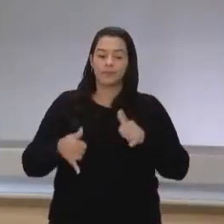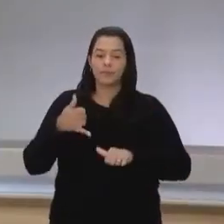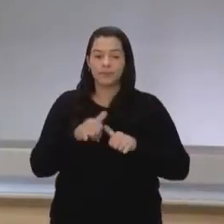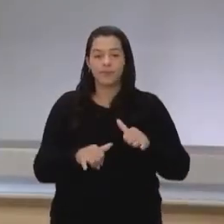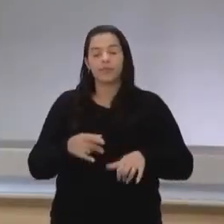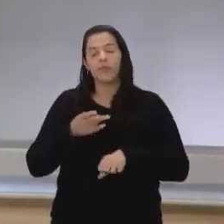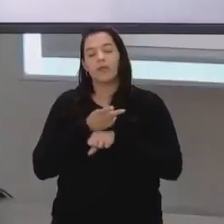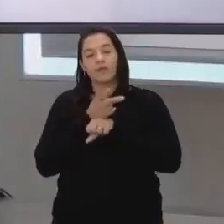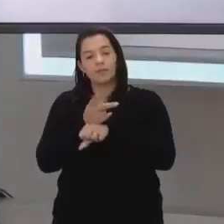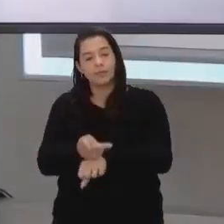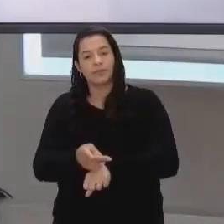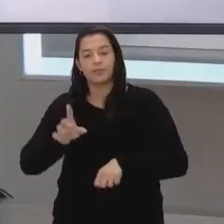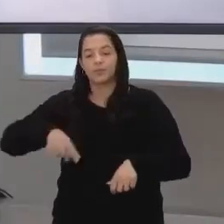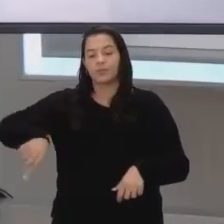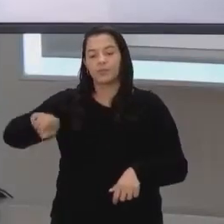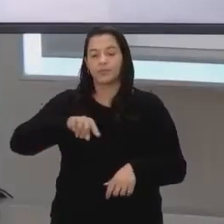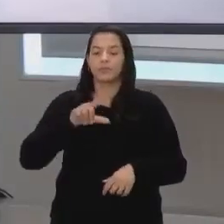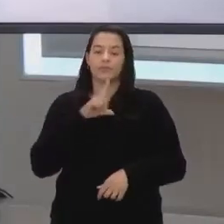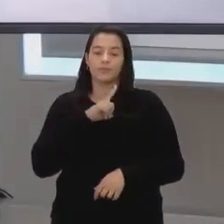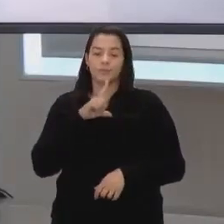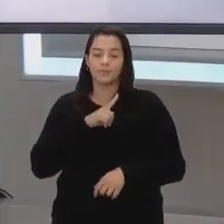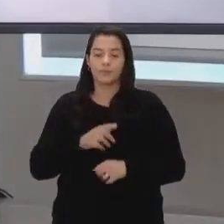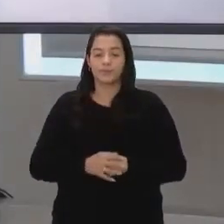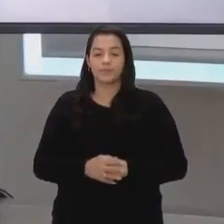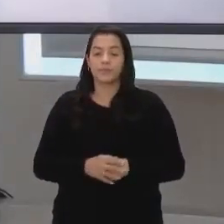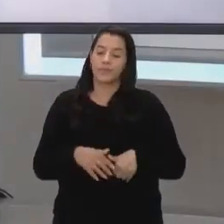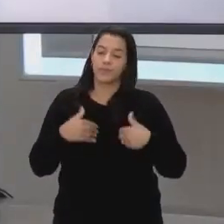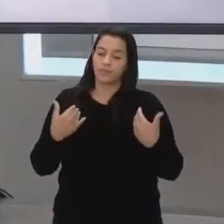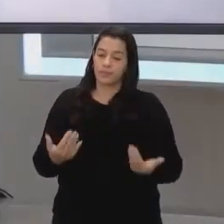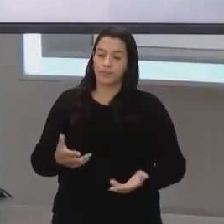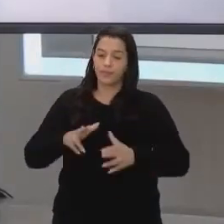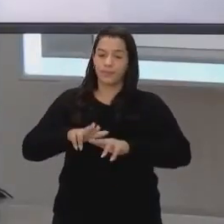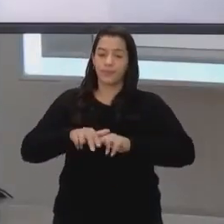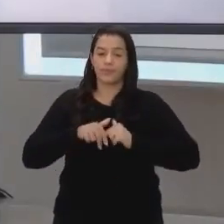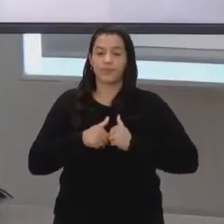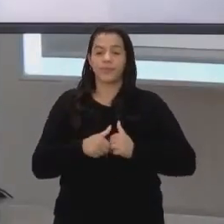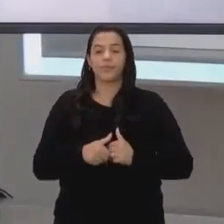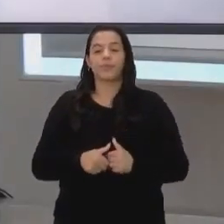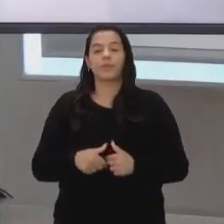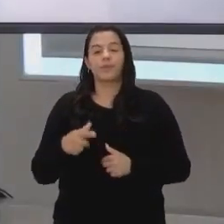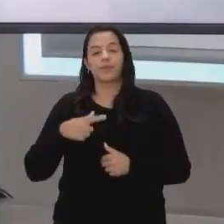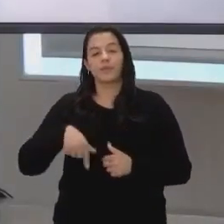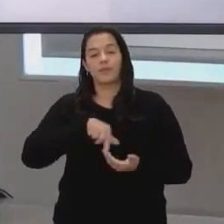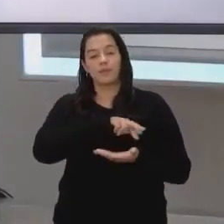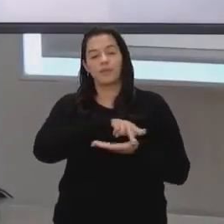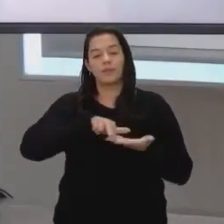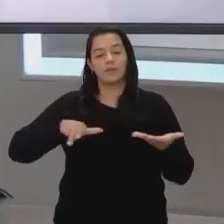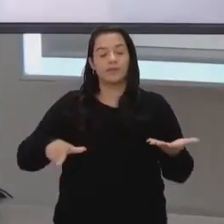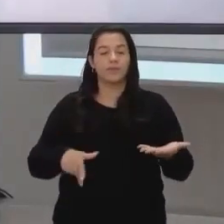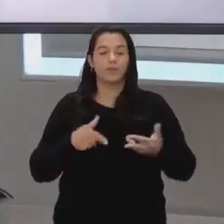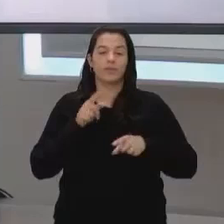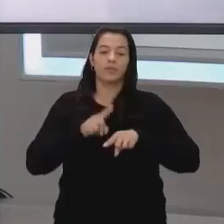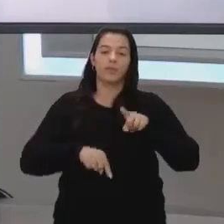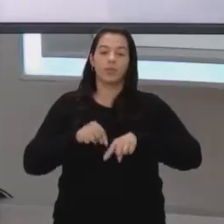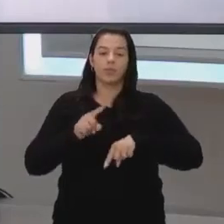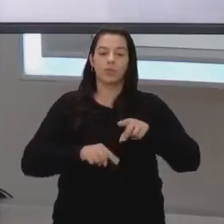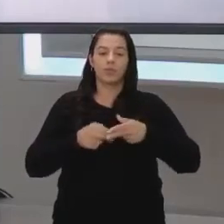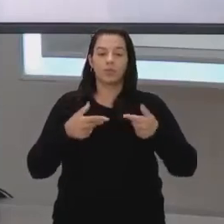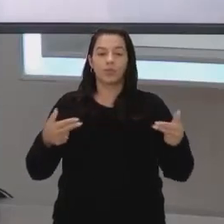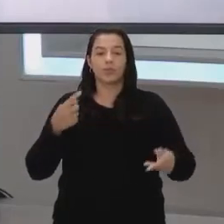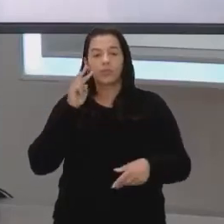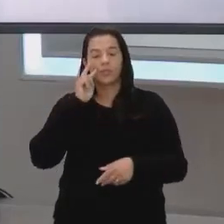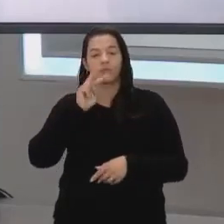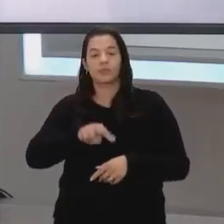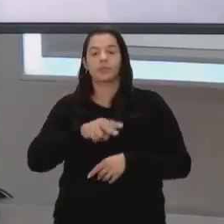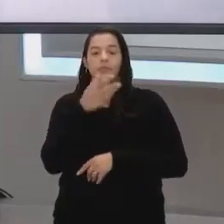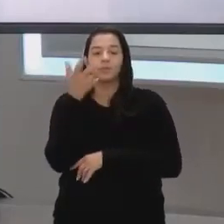buscar isso. Naturalmente, ele vai em busca. E isso é o que justifica a formação de diversos materiais que a gente tem na natureza.